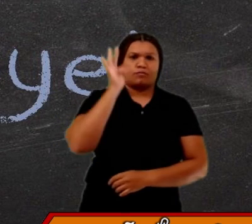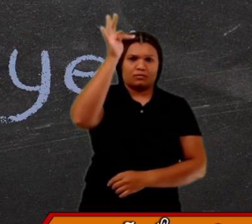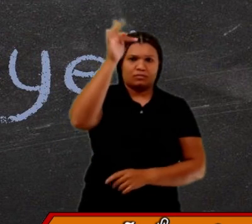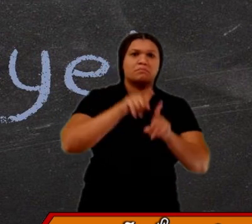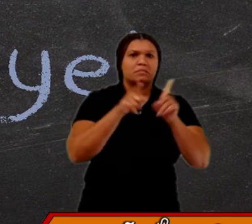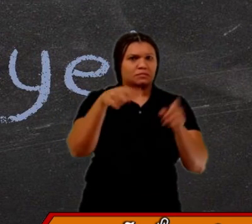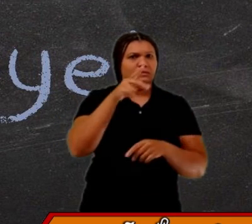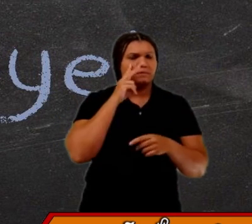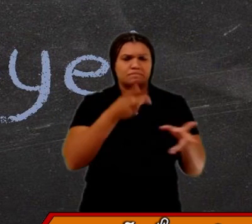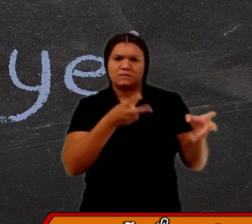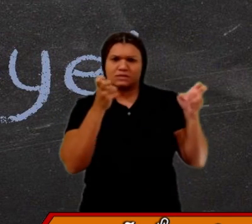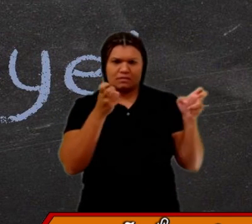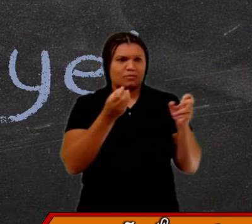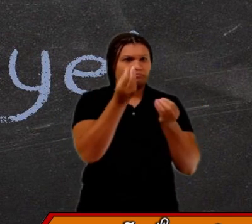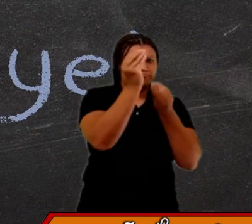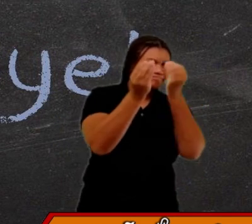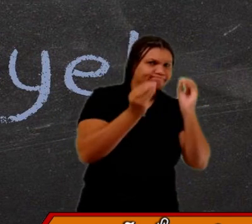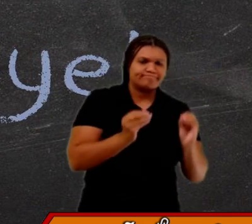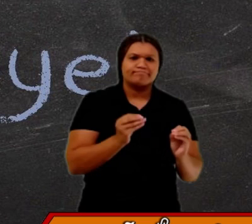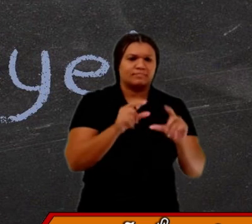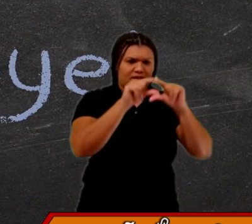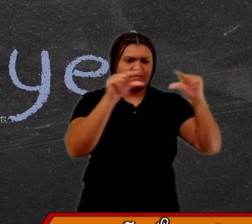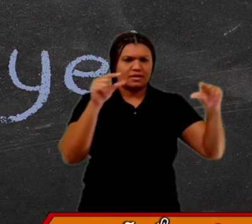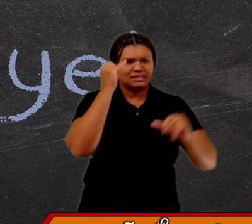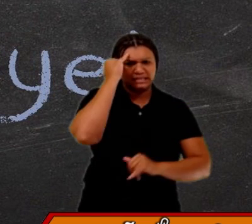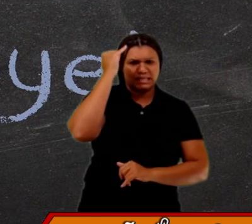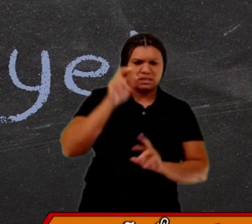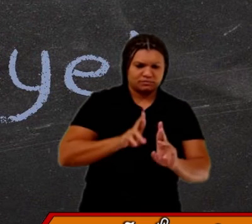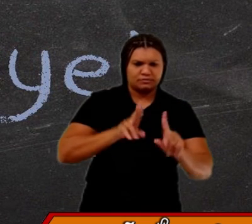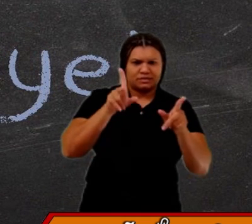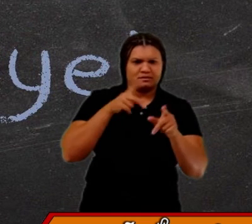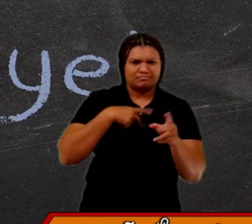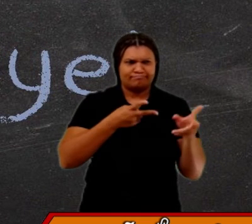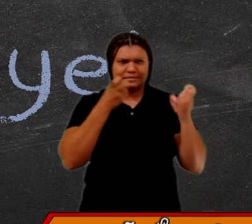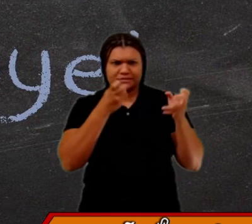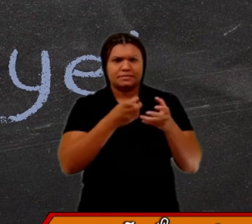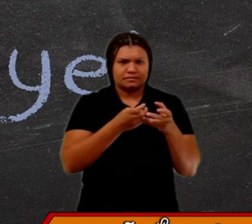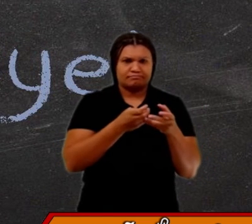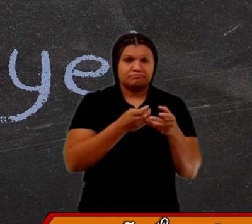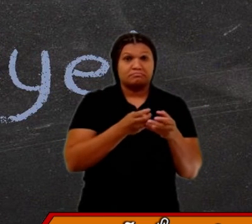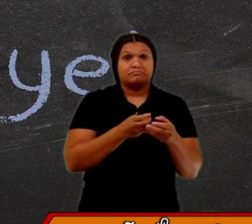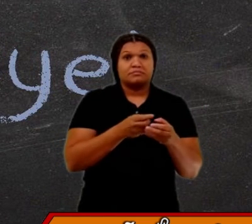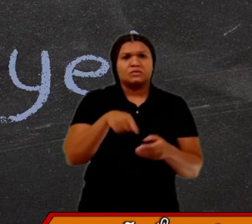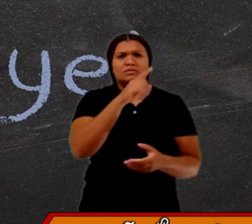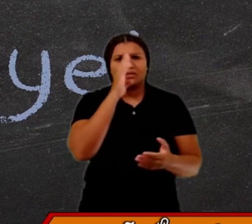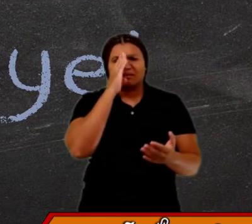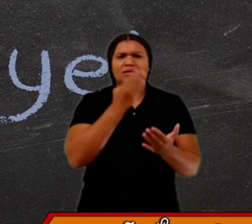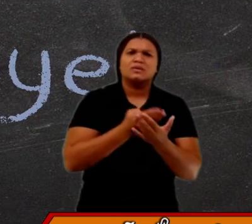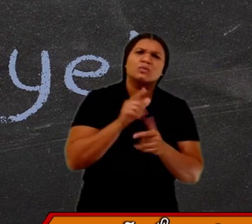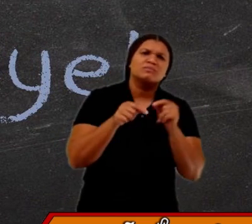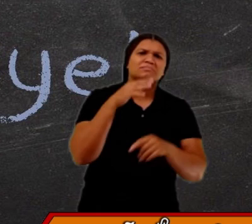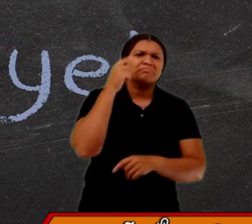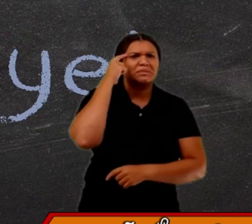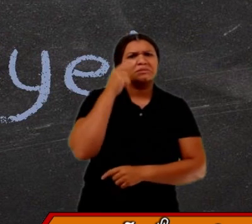cada uma dessas estruturas nas fases dá uma ideia um pouco diferente né O que que você acredita